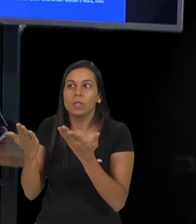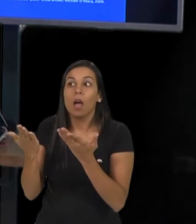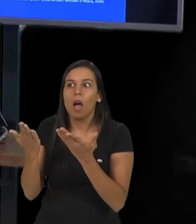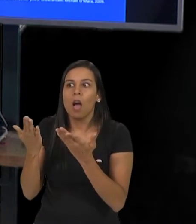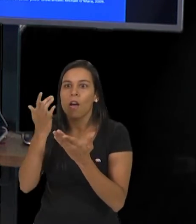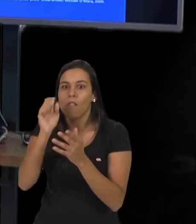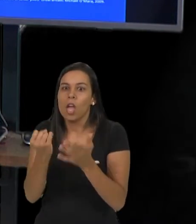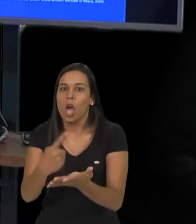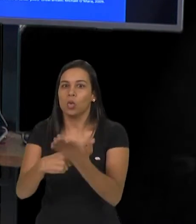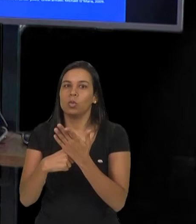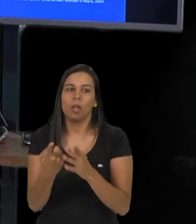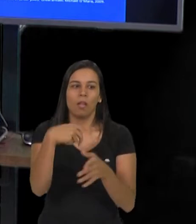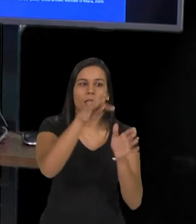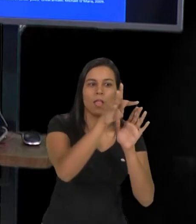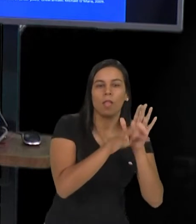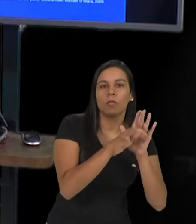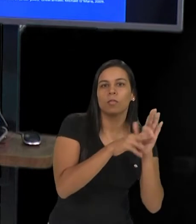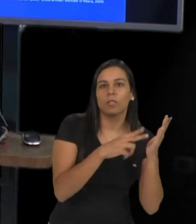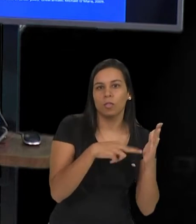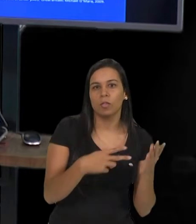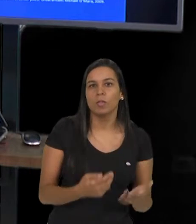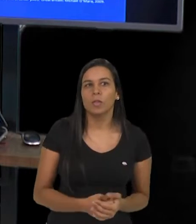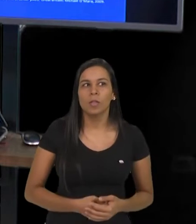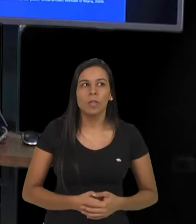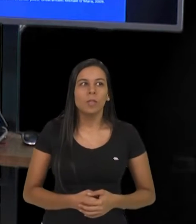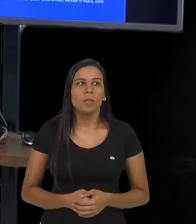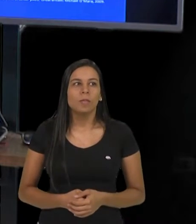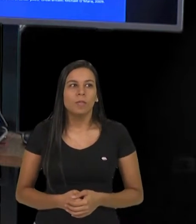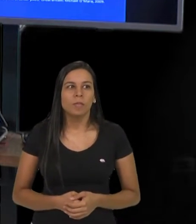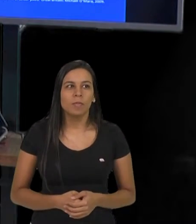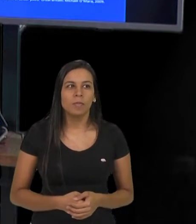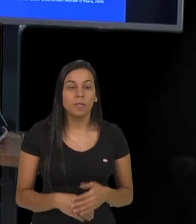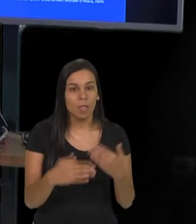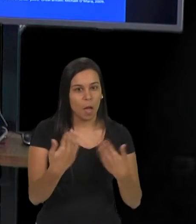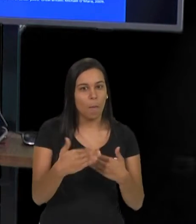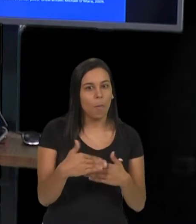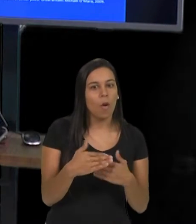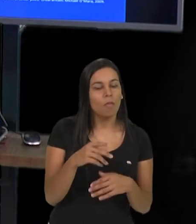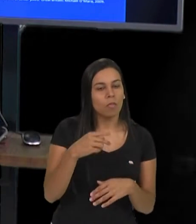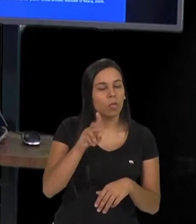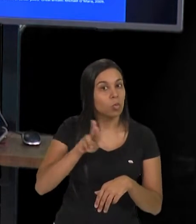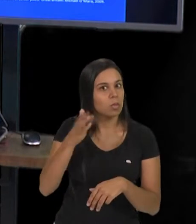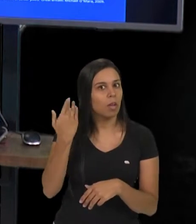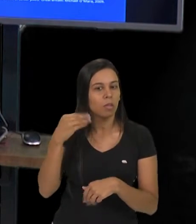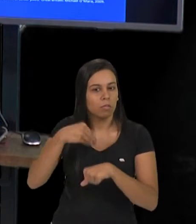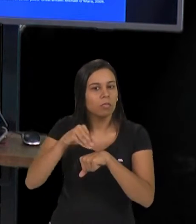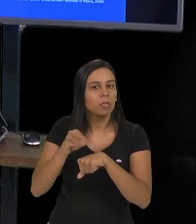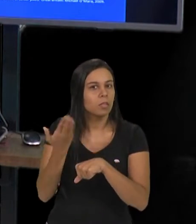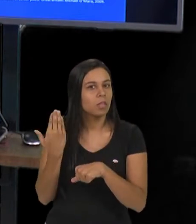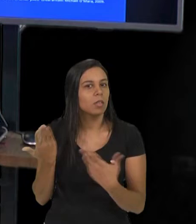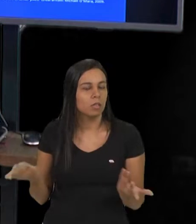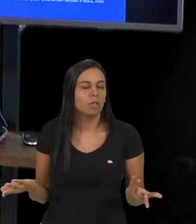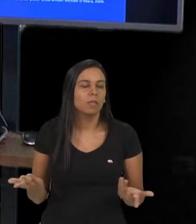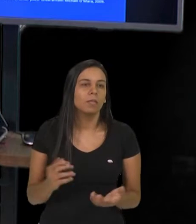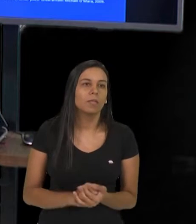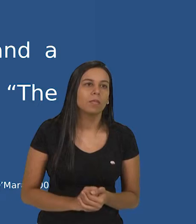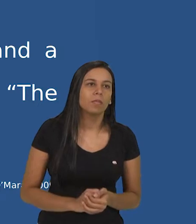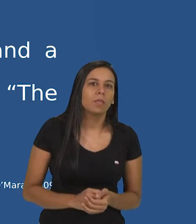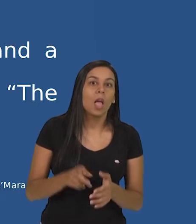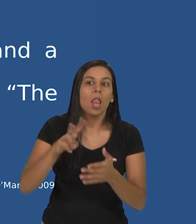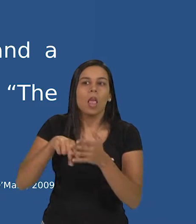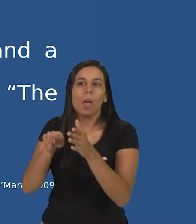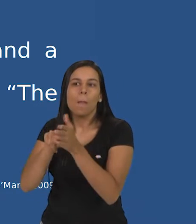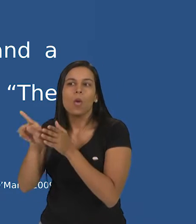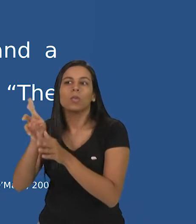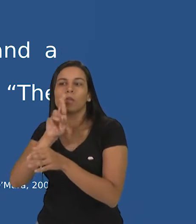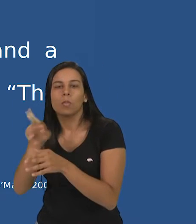trabalho. Mas eu vou complicar um pouquinho a vida de vocês lá na prova não, tá? A gente vai usar a estratégia que eu falei de ler as perguntas e respostas primeiro. Mas aqui,